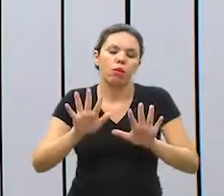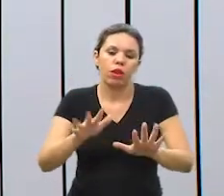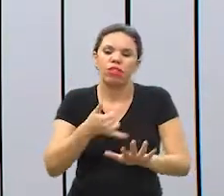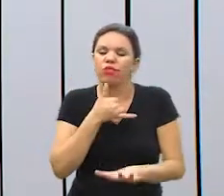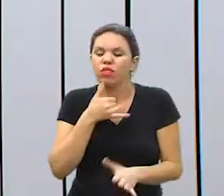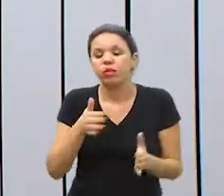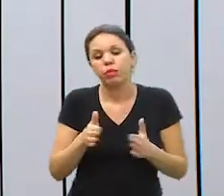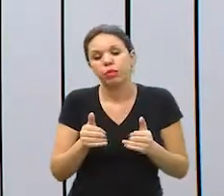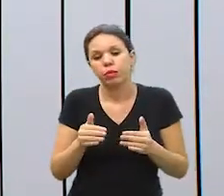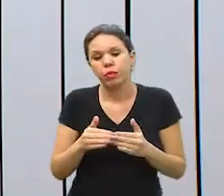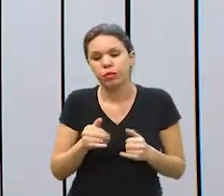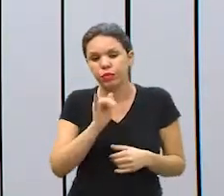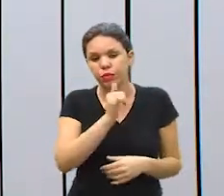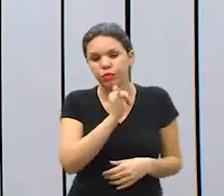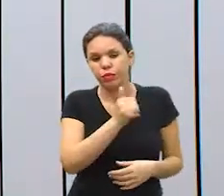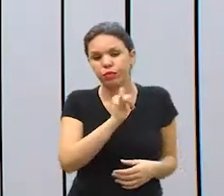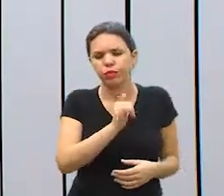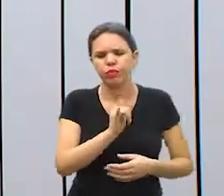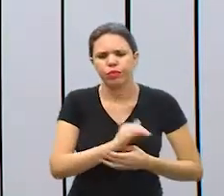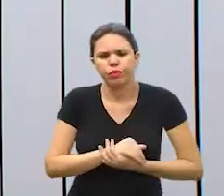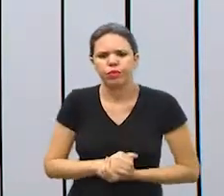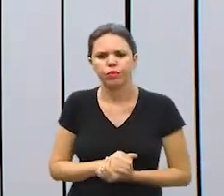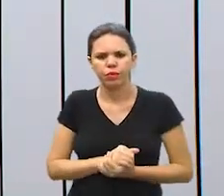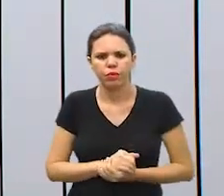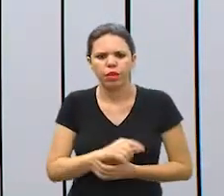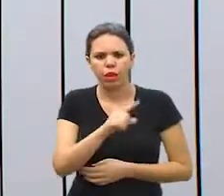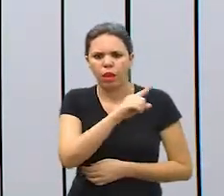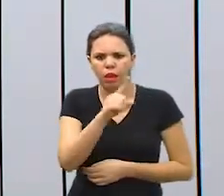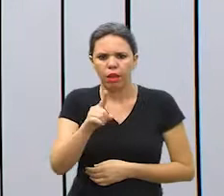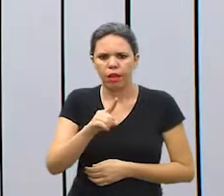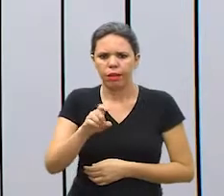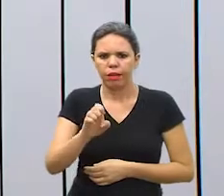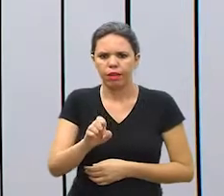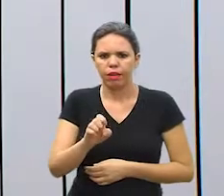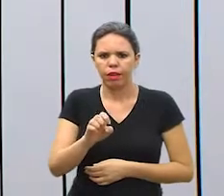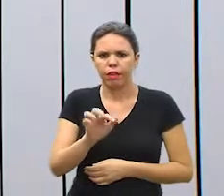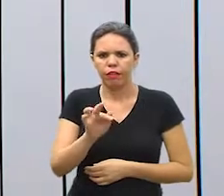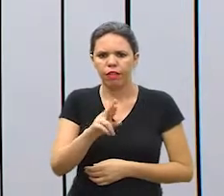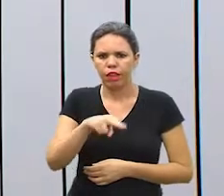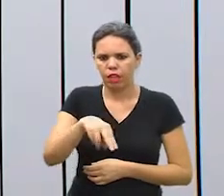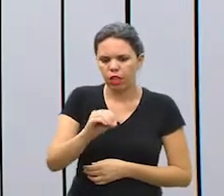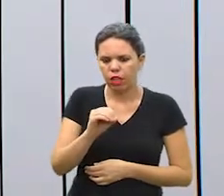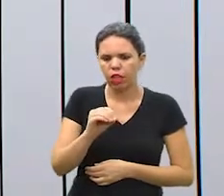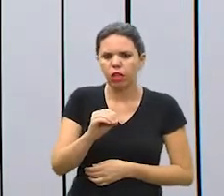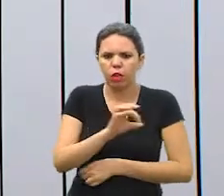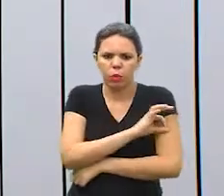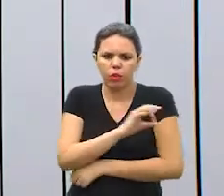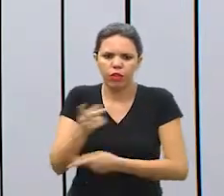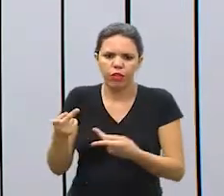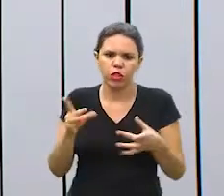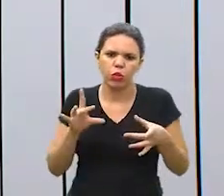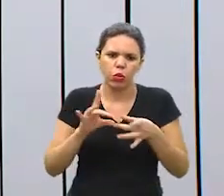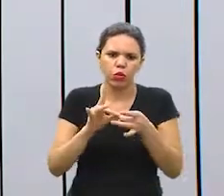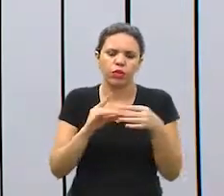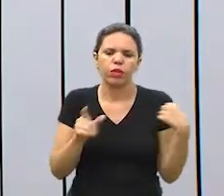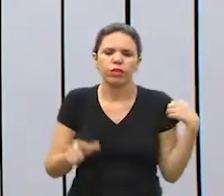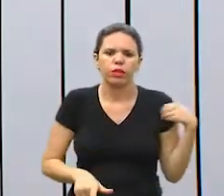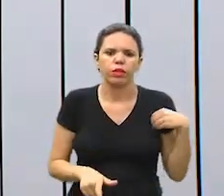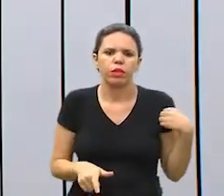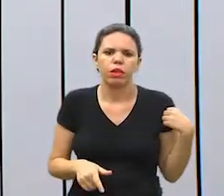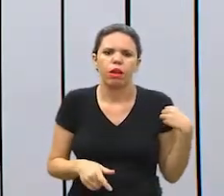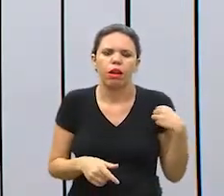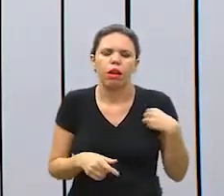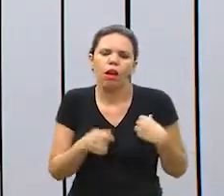eu falei com o Zeferino, a prefeitura fez um convênio com eles, mas